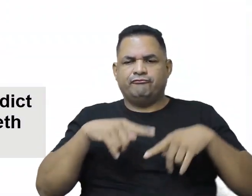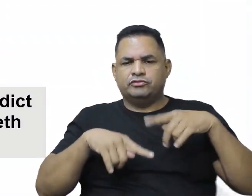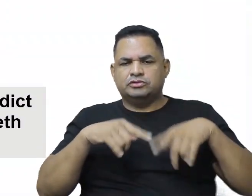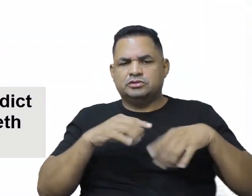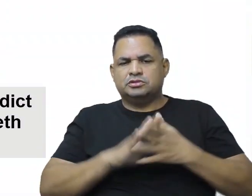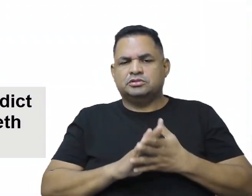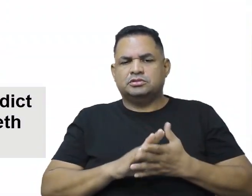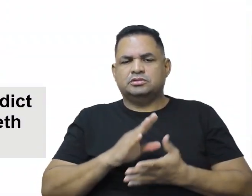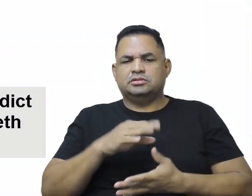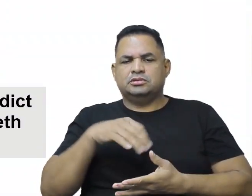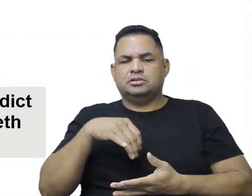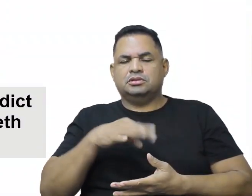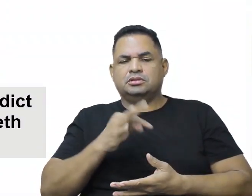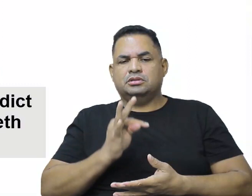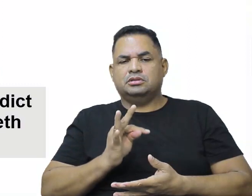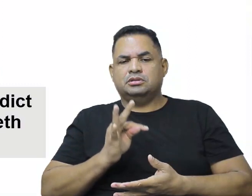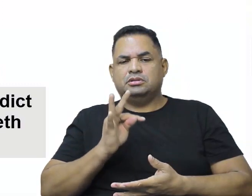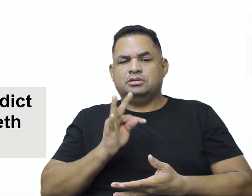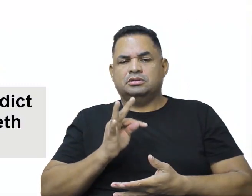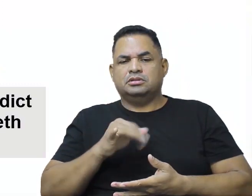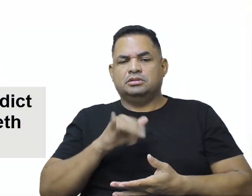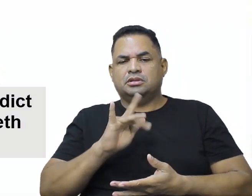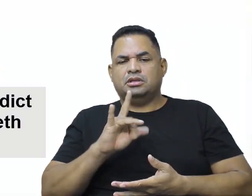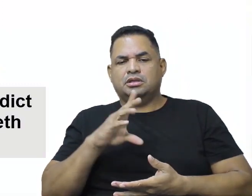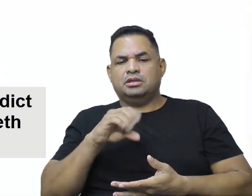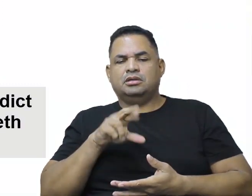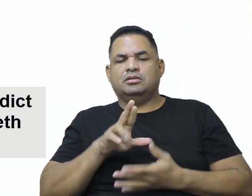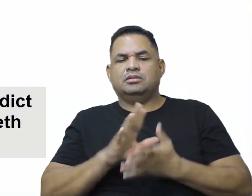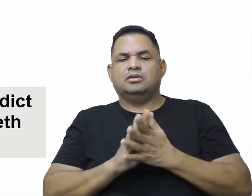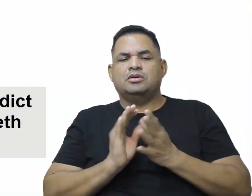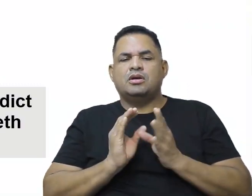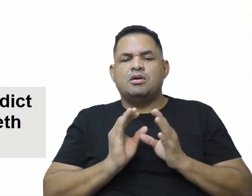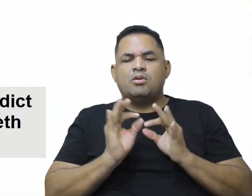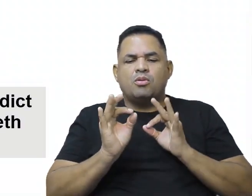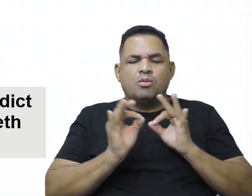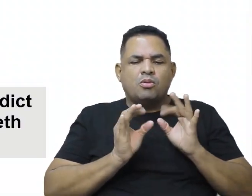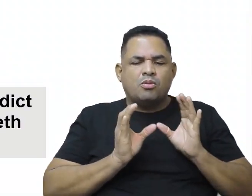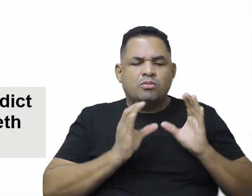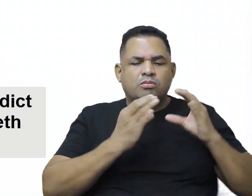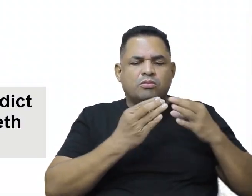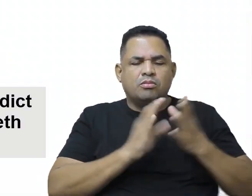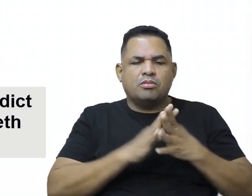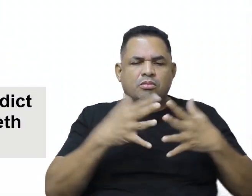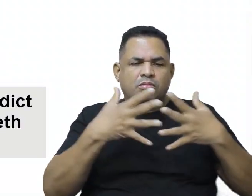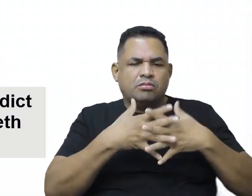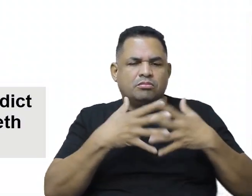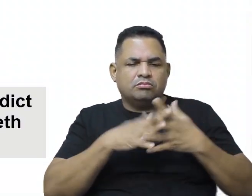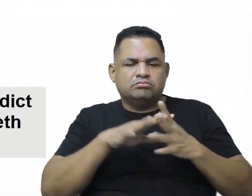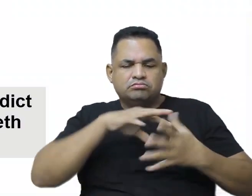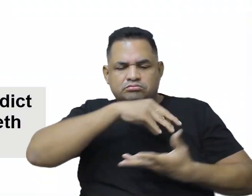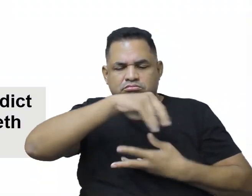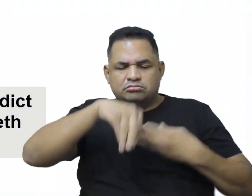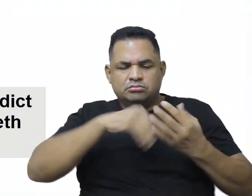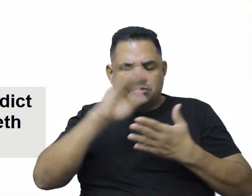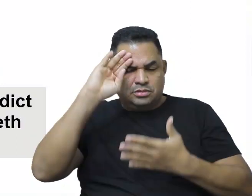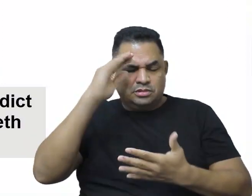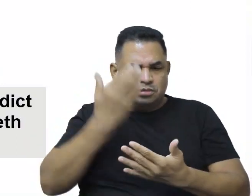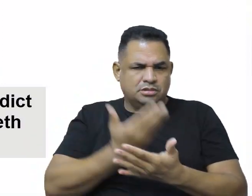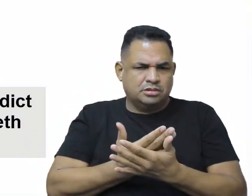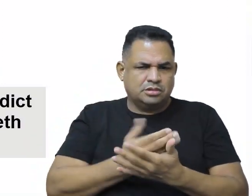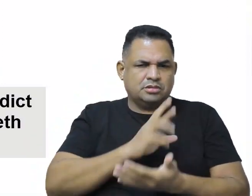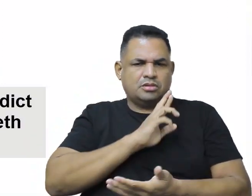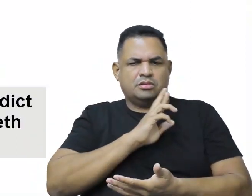Taylor já fala que é um conjunto complexo né que envolve as crianças que envolve